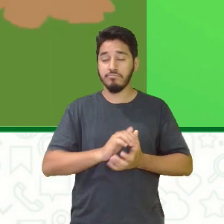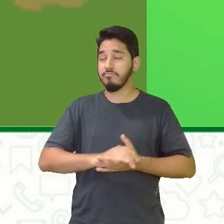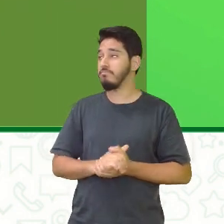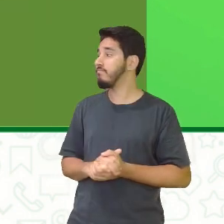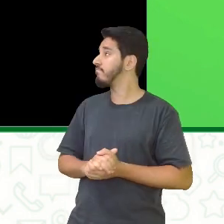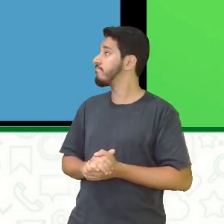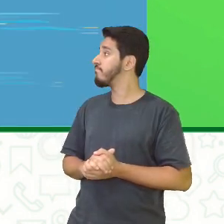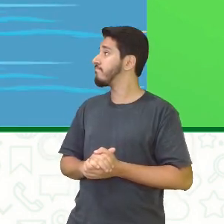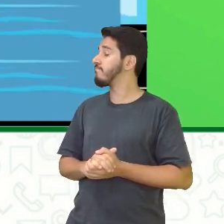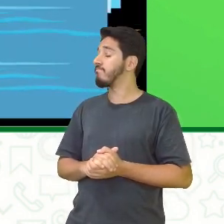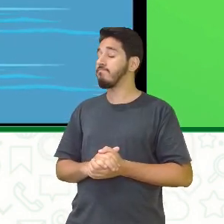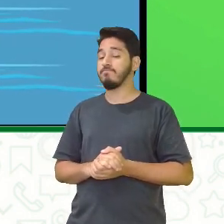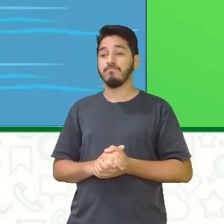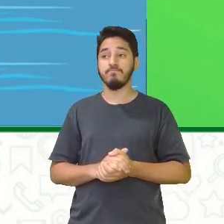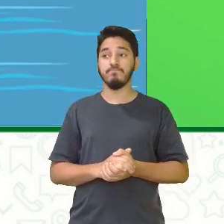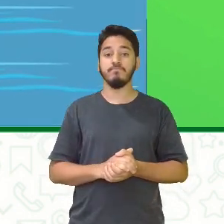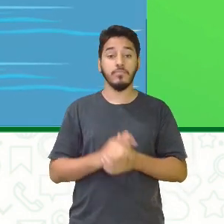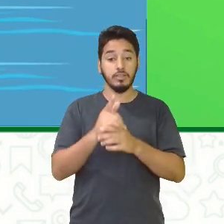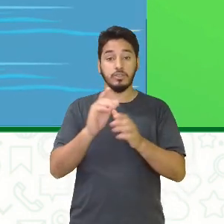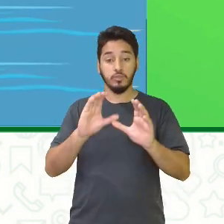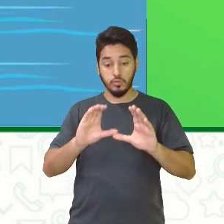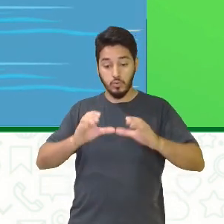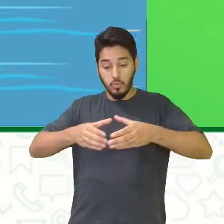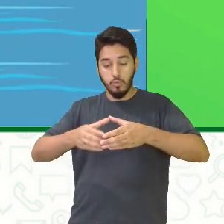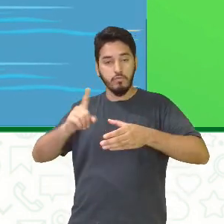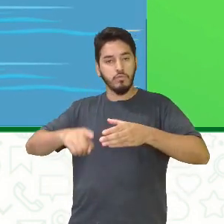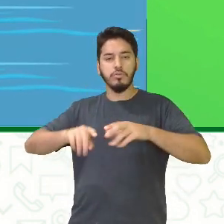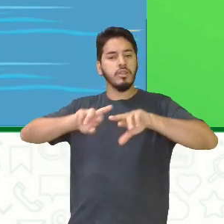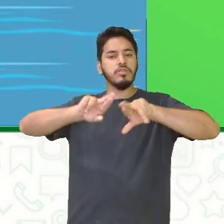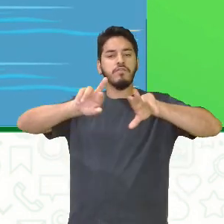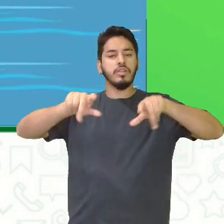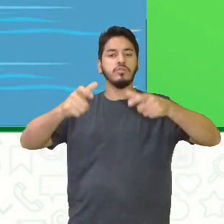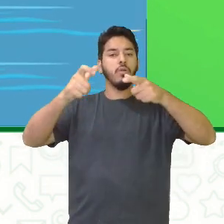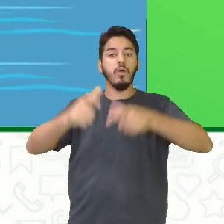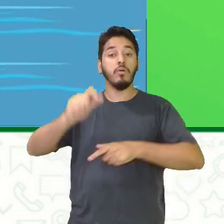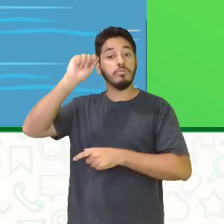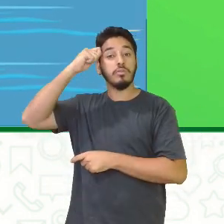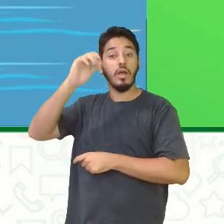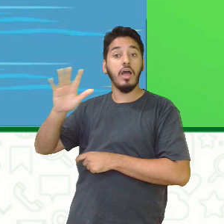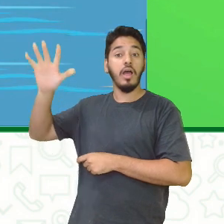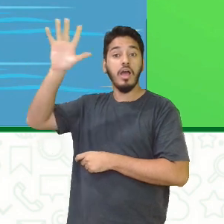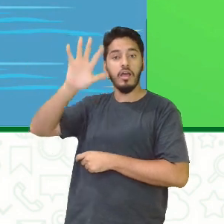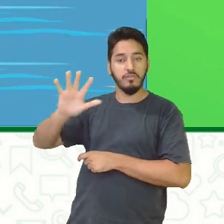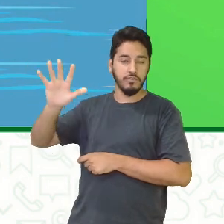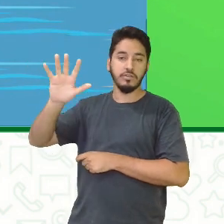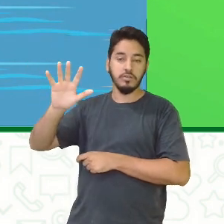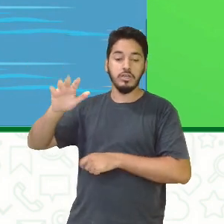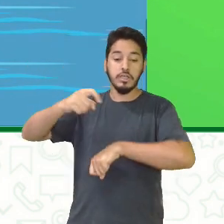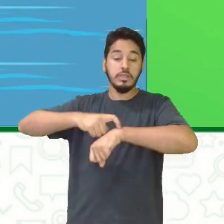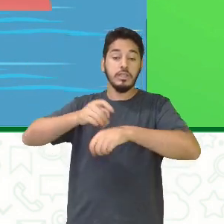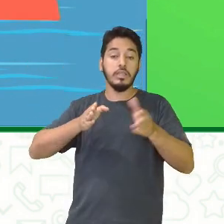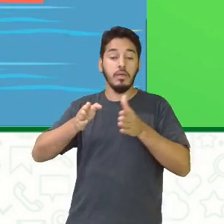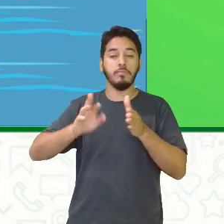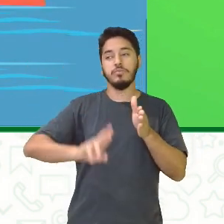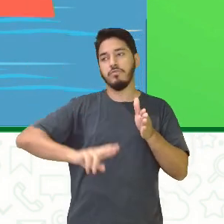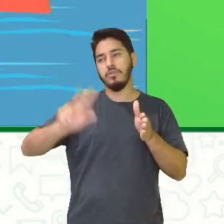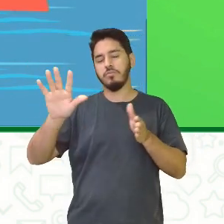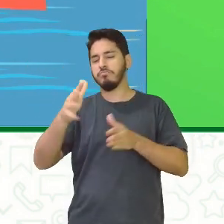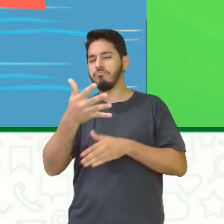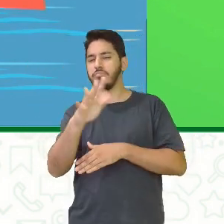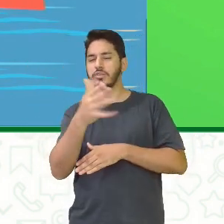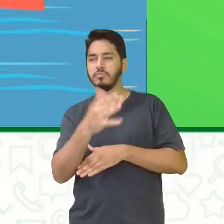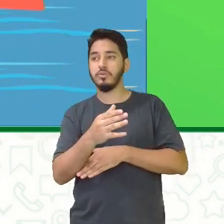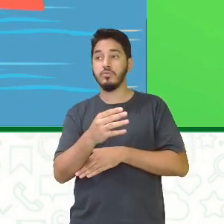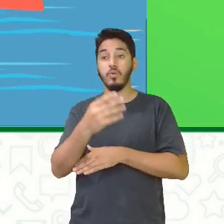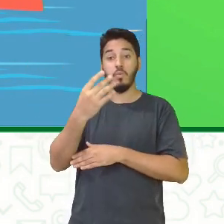cafeicultura. Esses grupos foram trazidos de diferentes locais da África em diferentes períodos. Estima-se que cerca de